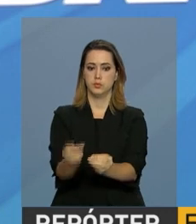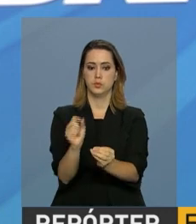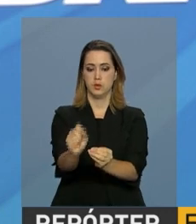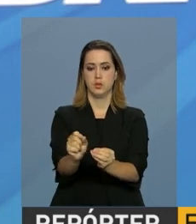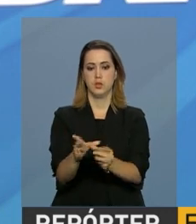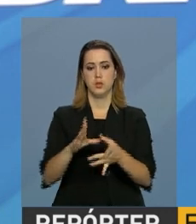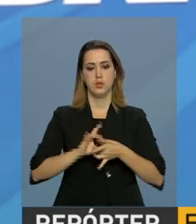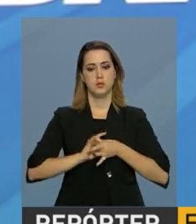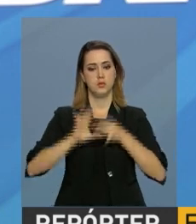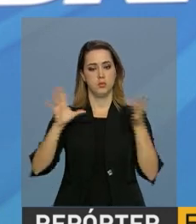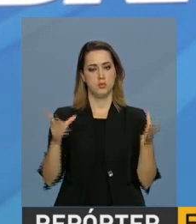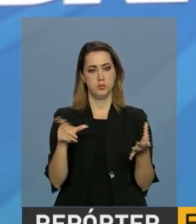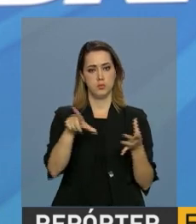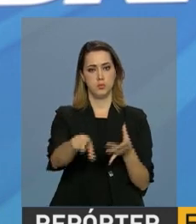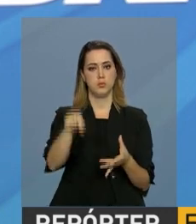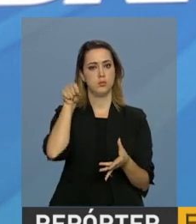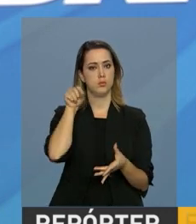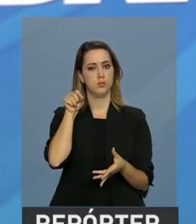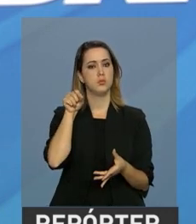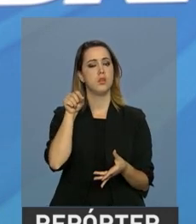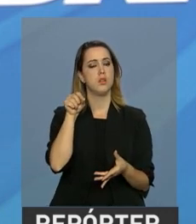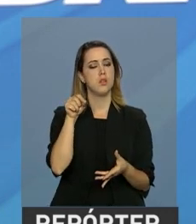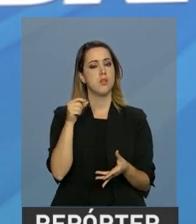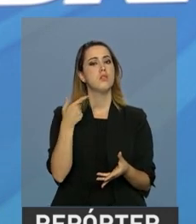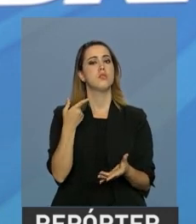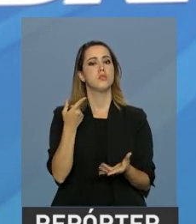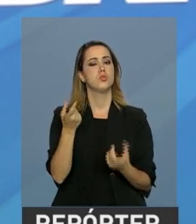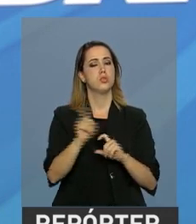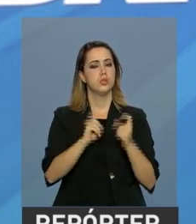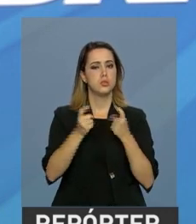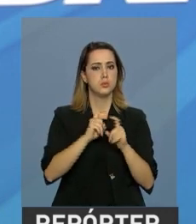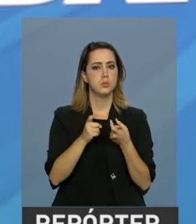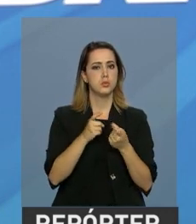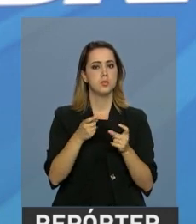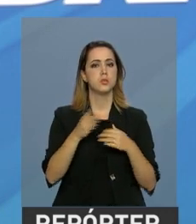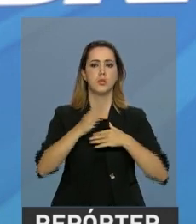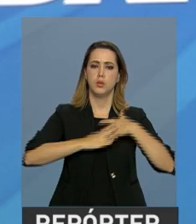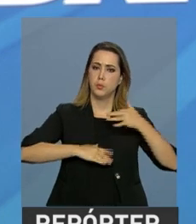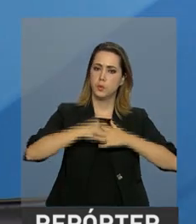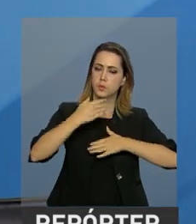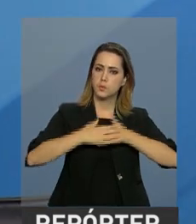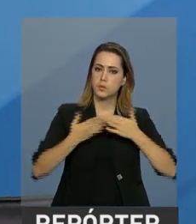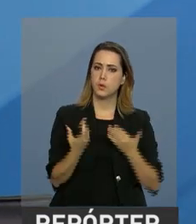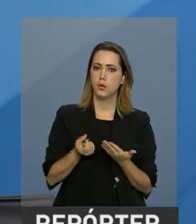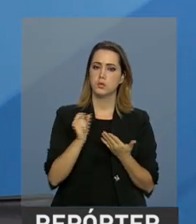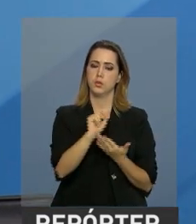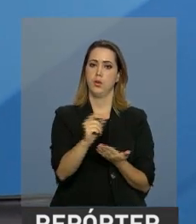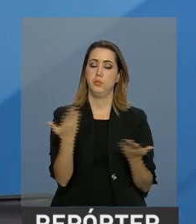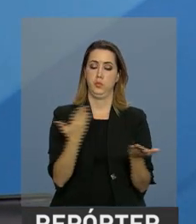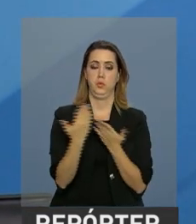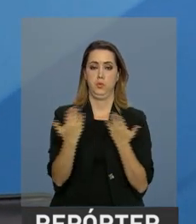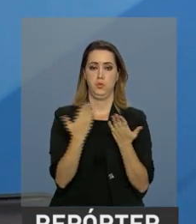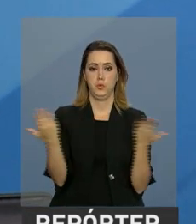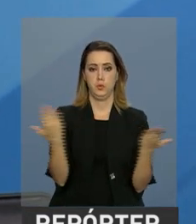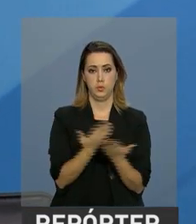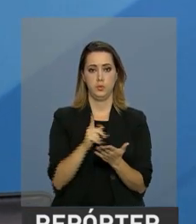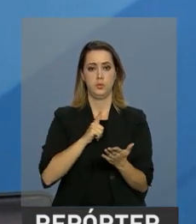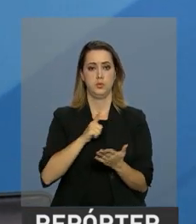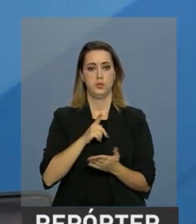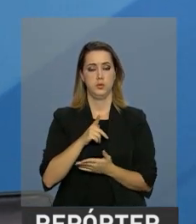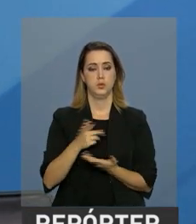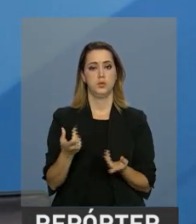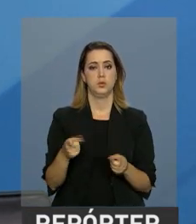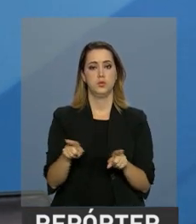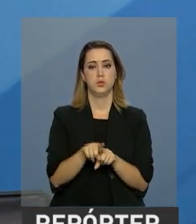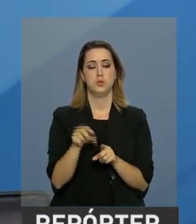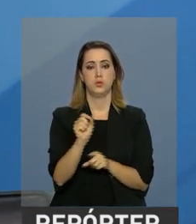direito, a liberdade de escolher, de ter uma gestão profissionalizada como ela hoje tem com a diretoria.